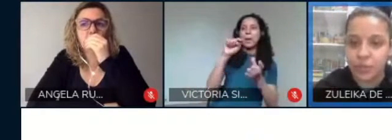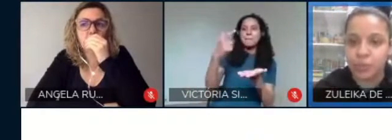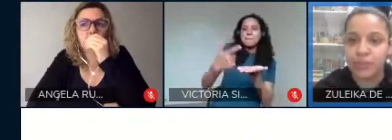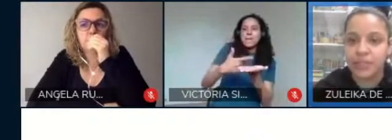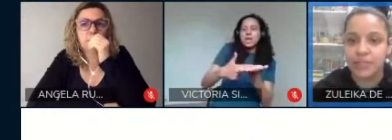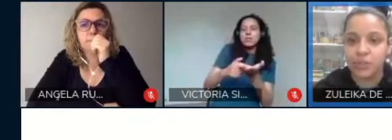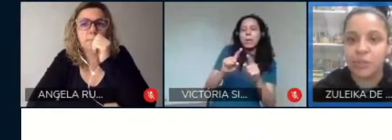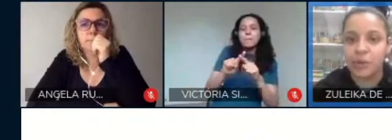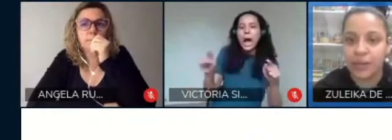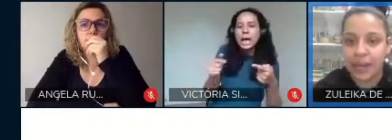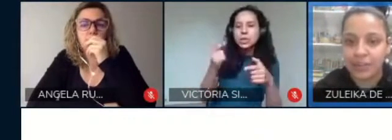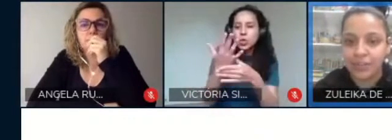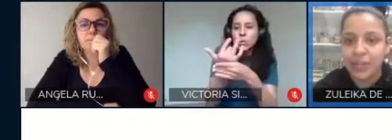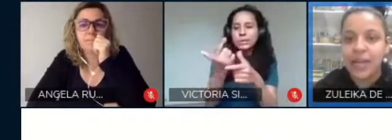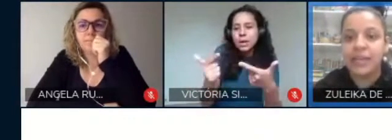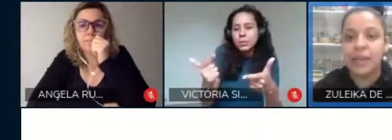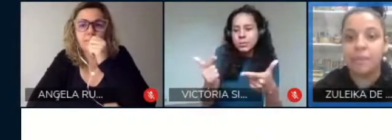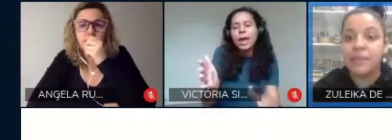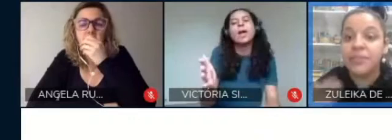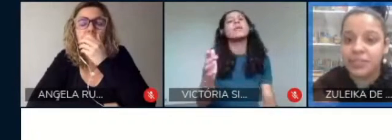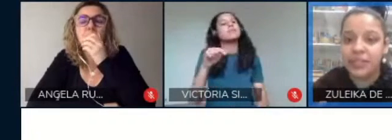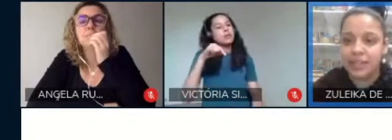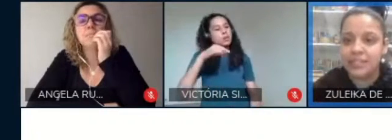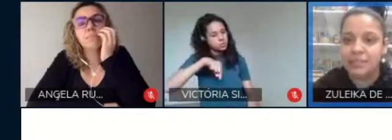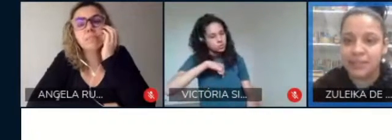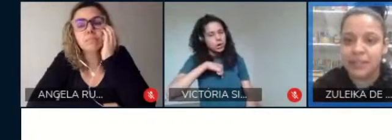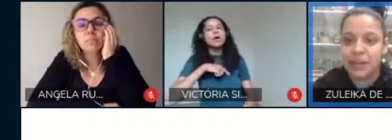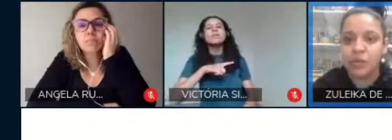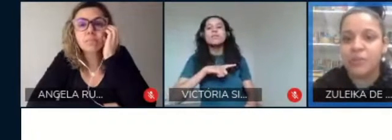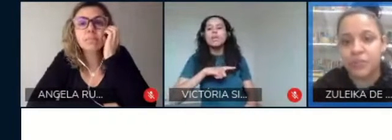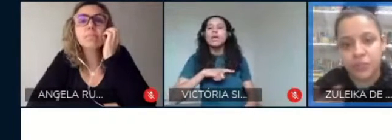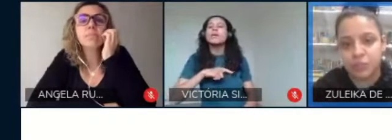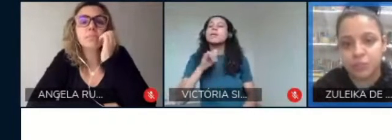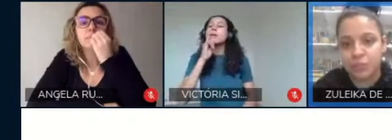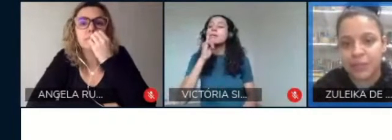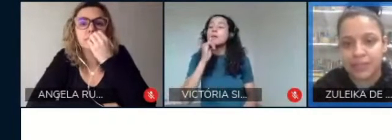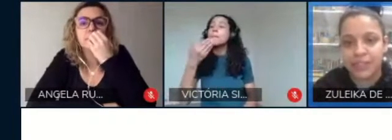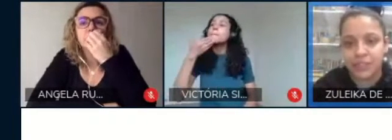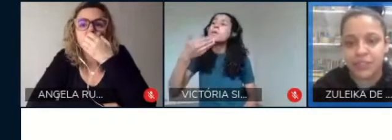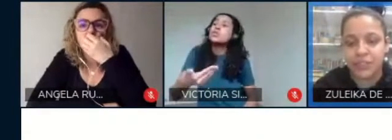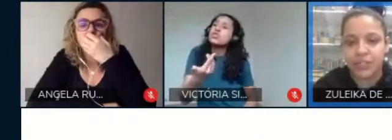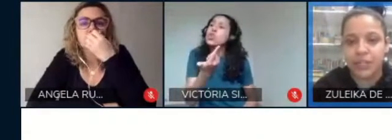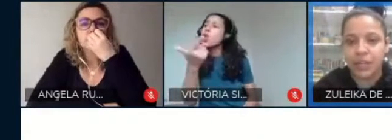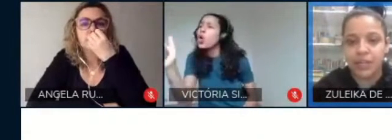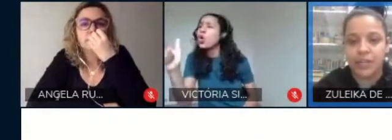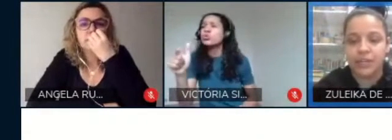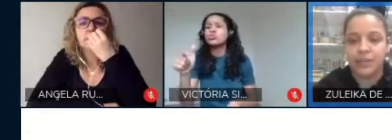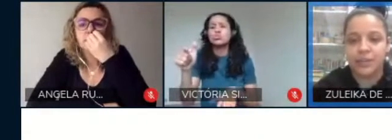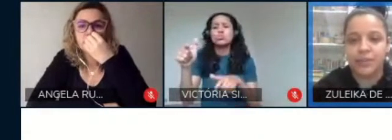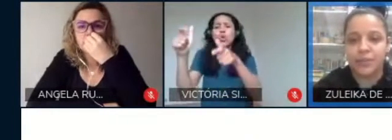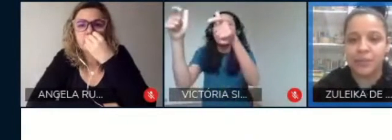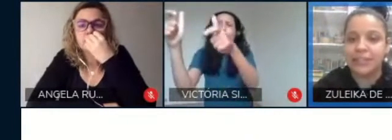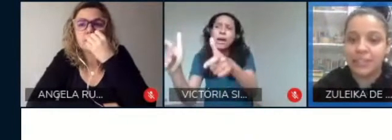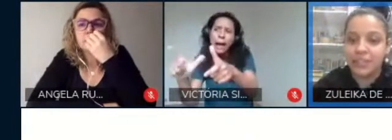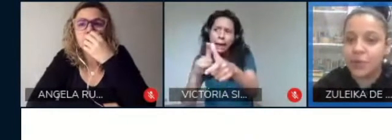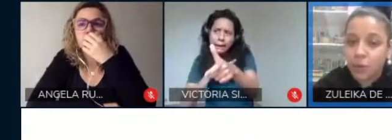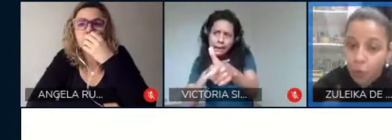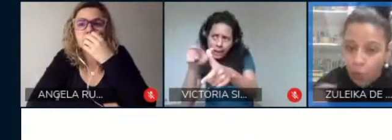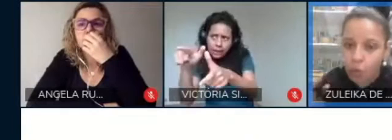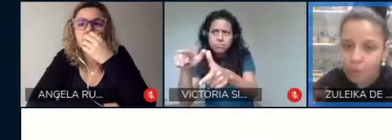se acessa o serviço de comutação bibliográfica, que é pedir esse material mediante uma taxa de